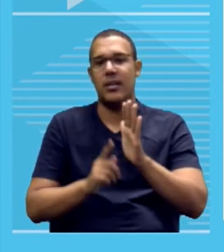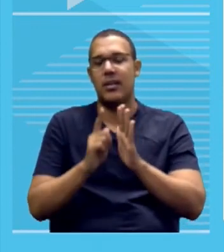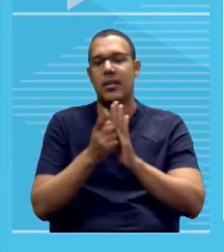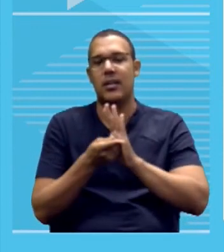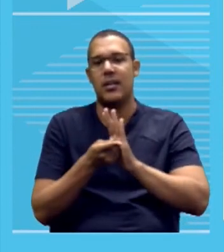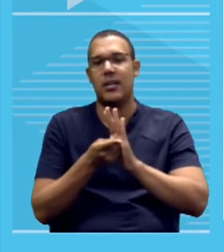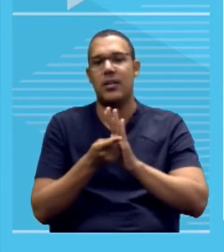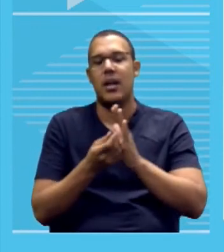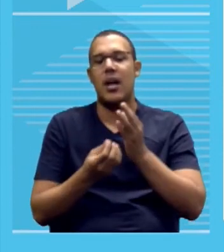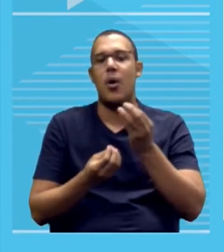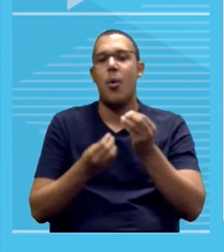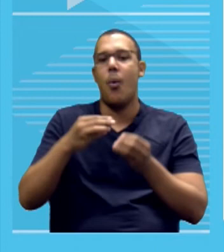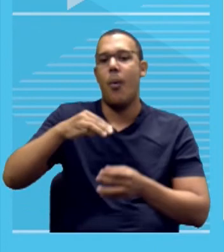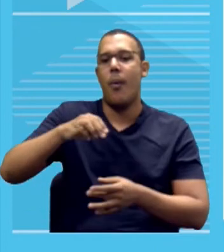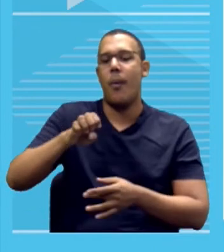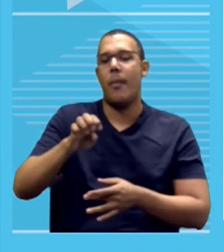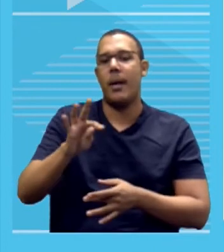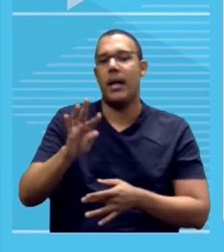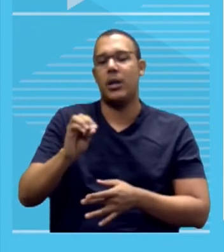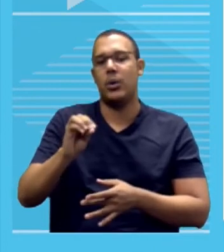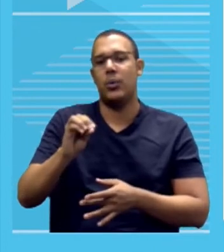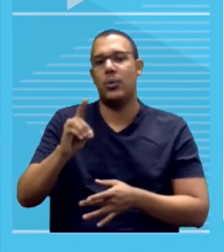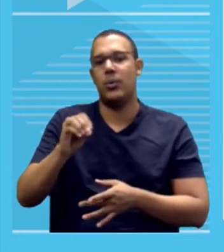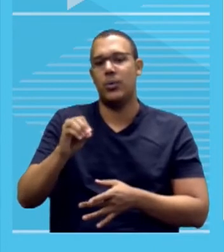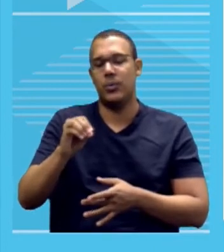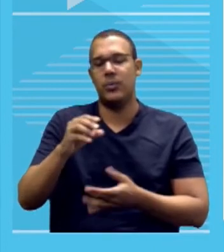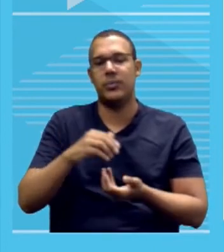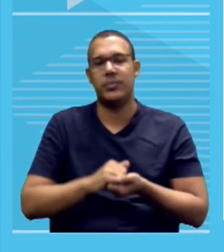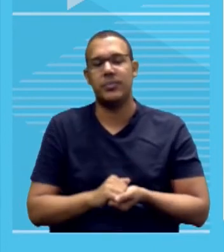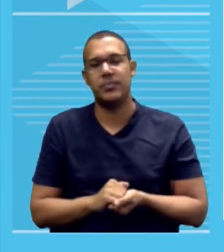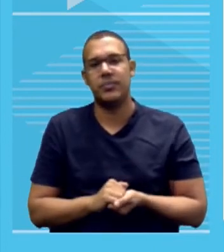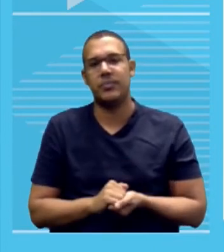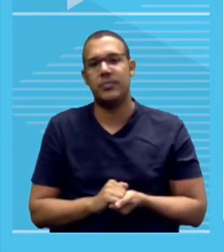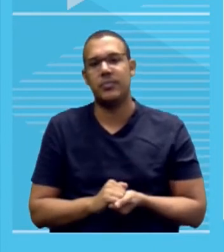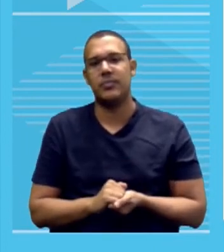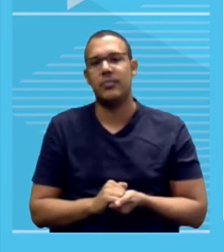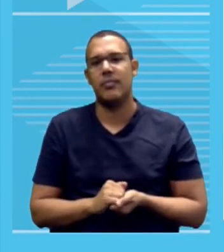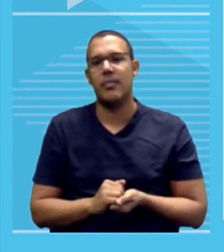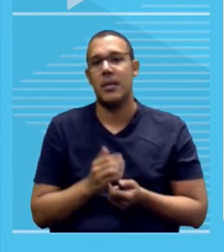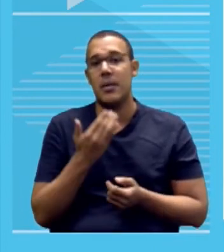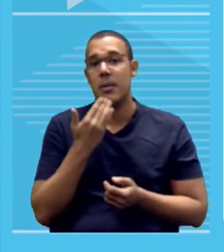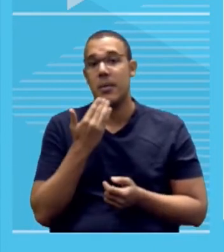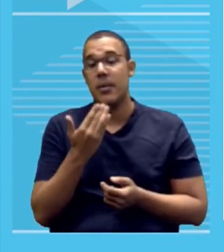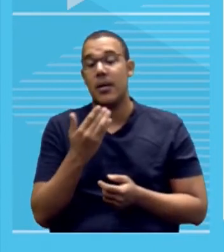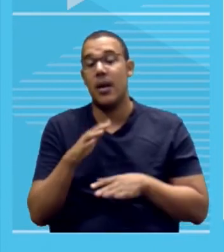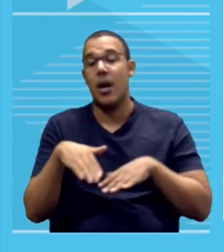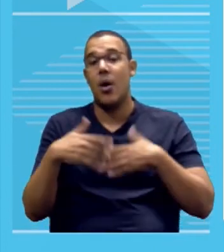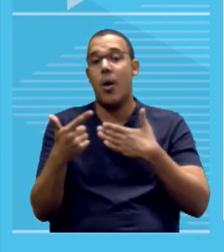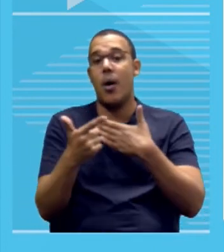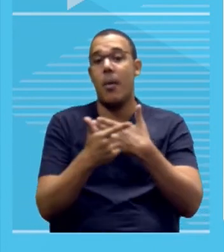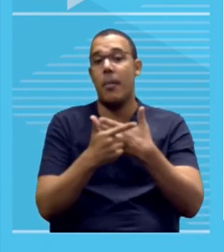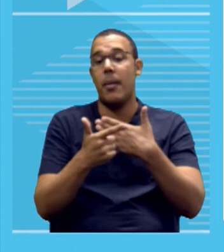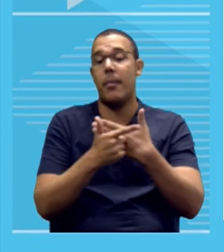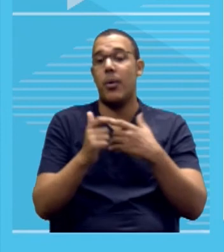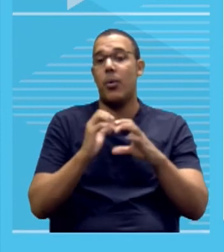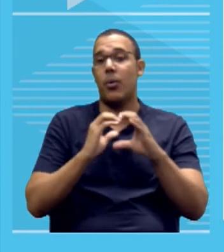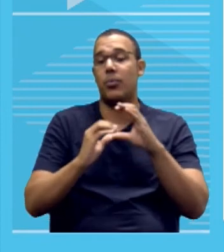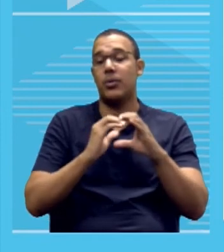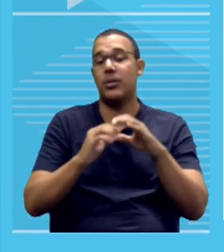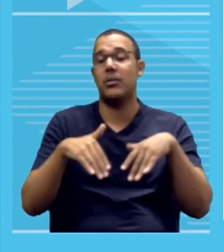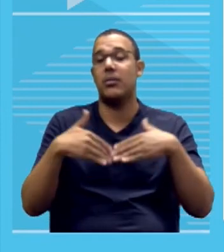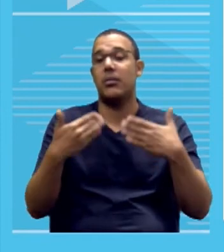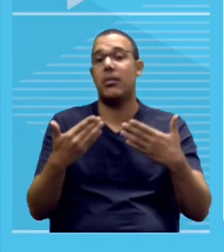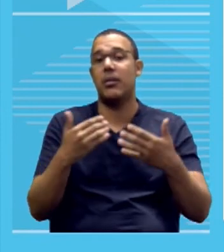o método de preparar aquilo ali legal hein e eu pedi a qual é a função comunicativa